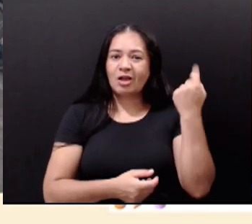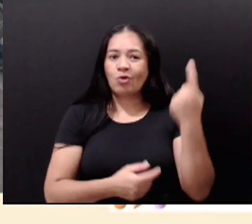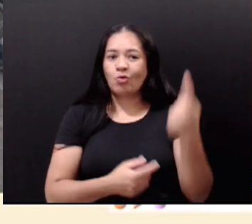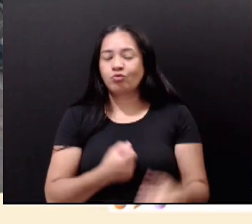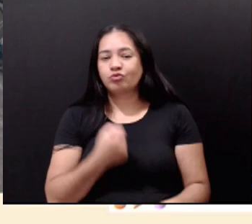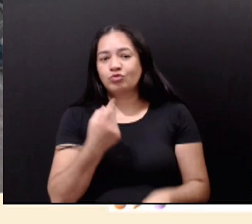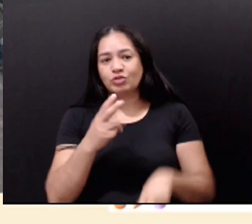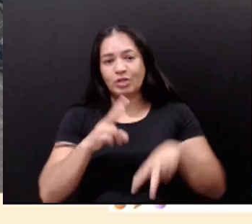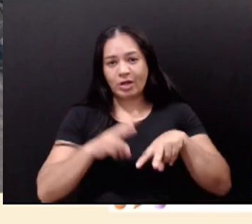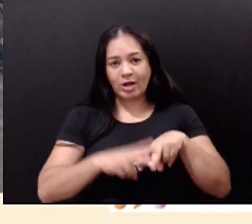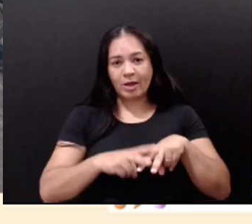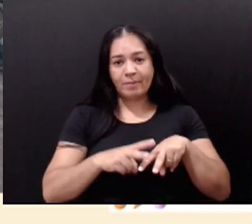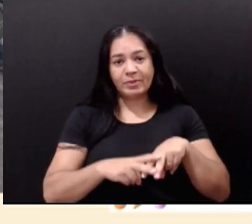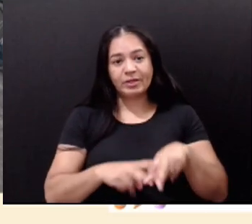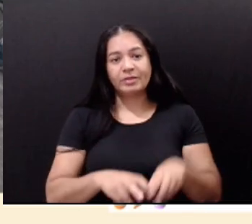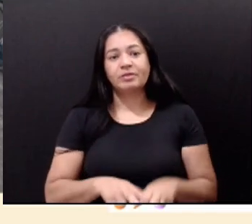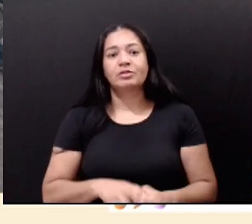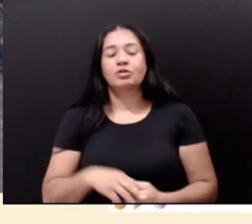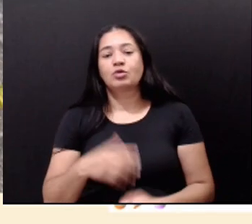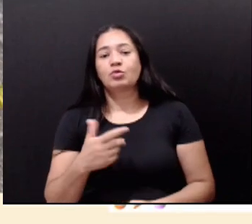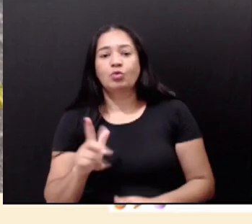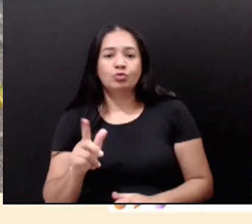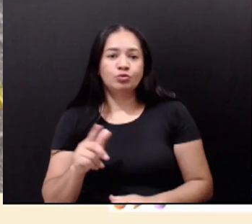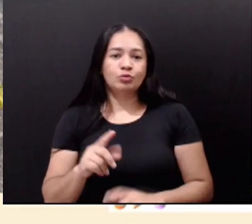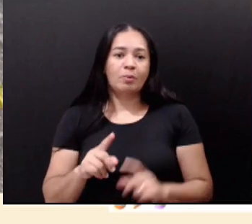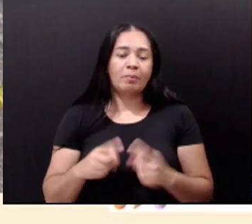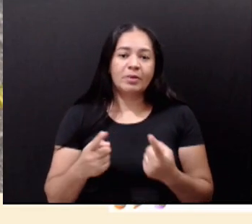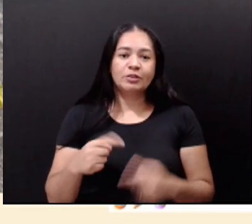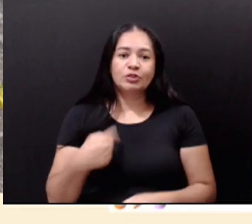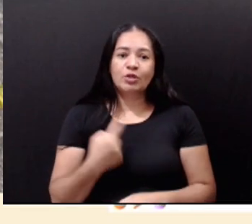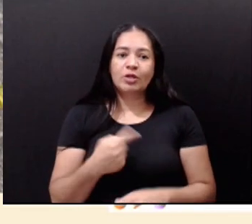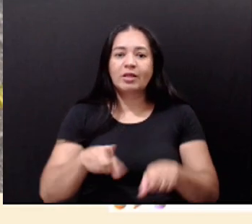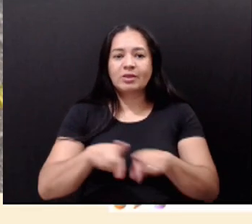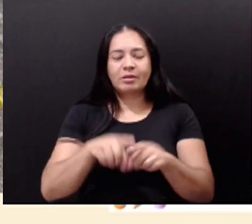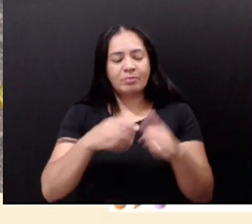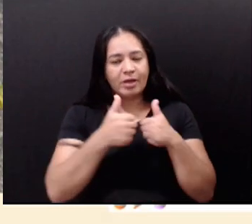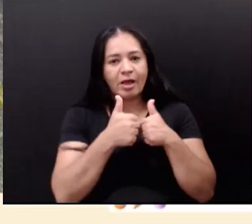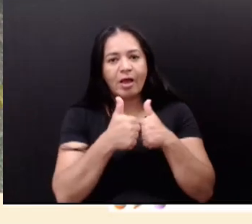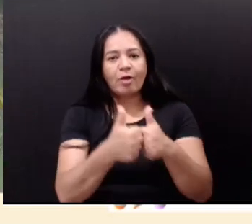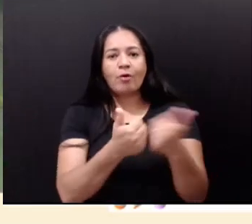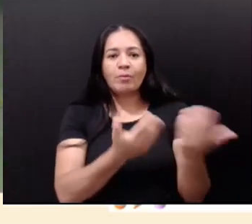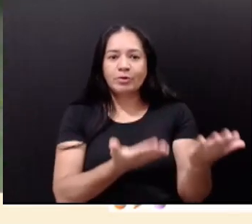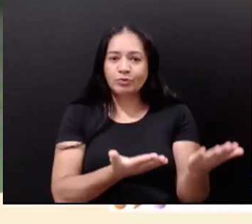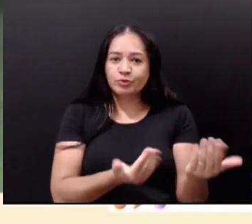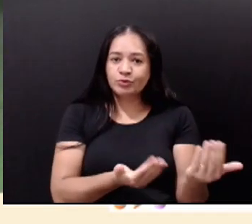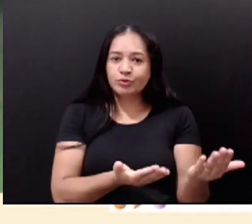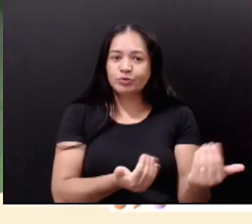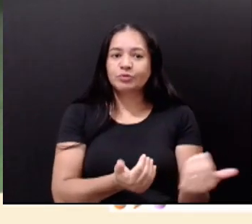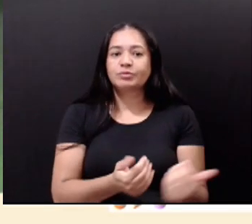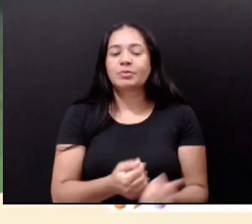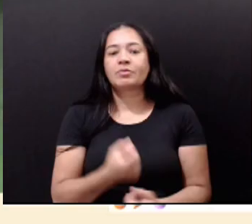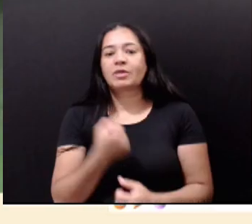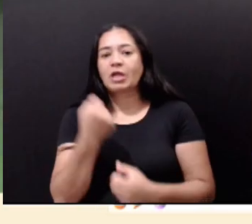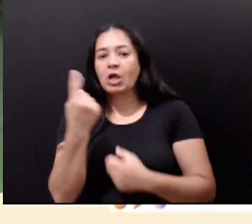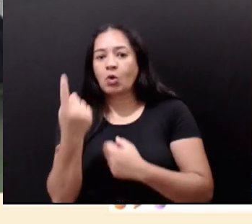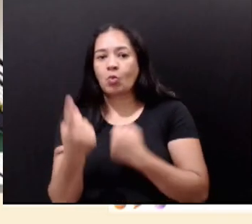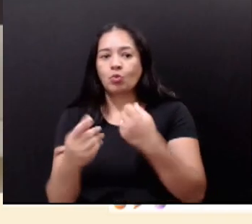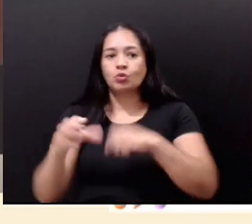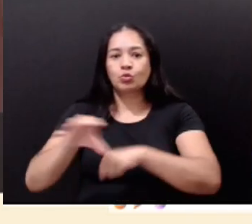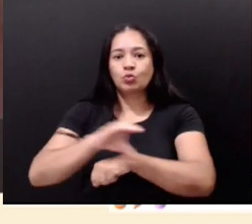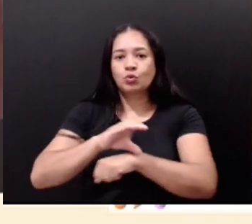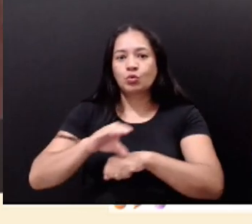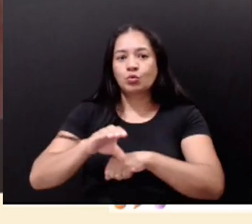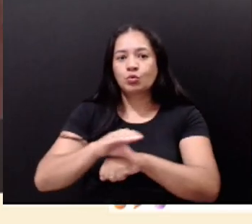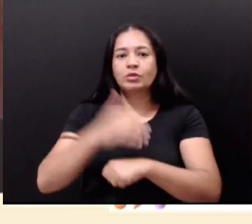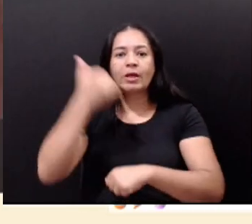nem teve isso, mas a gente também acompanha esses jovens. Tem alguns cursos também lá, curso de barbearia, tivemos curso